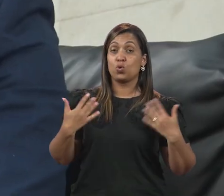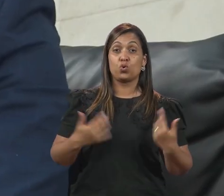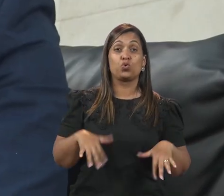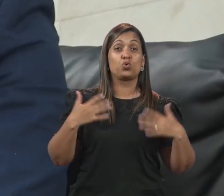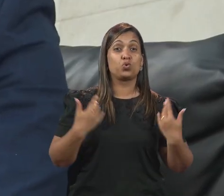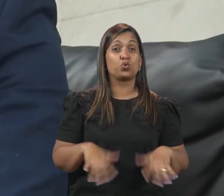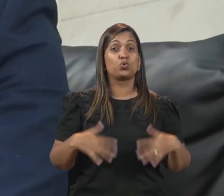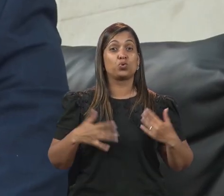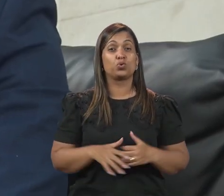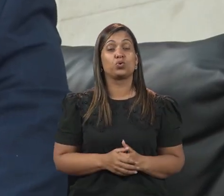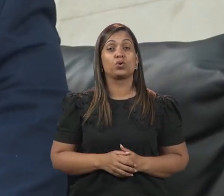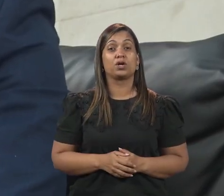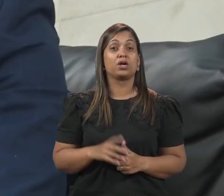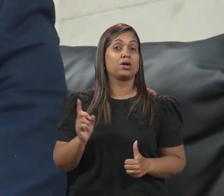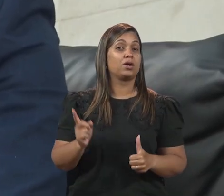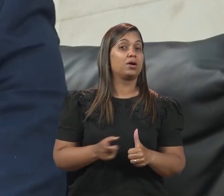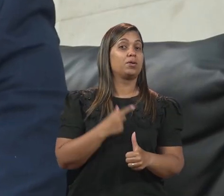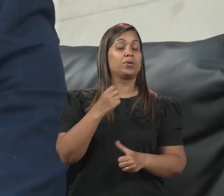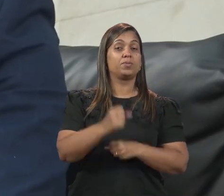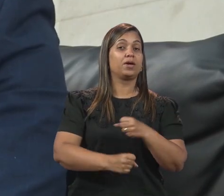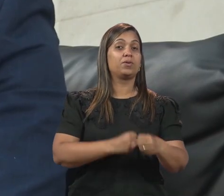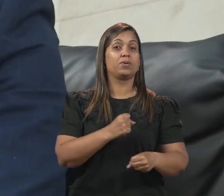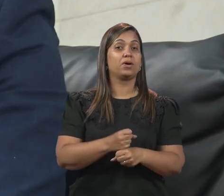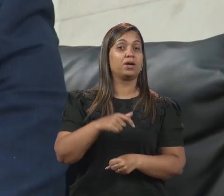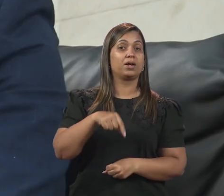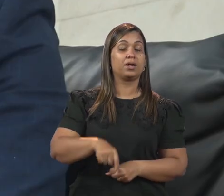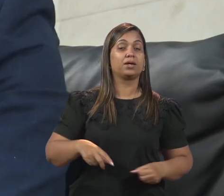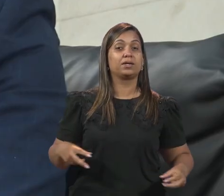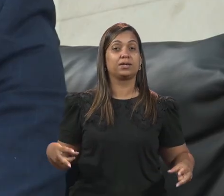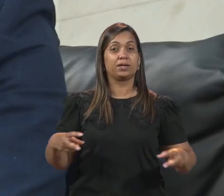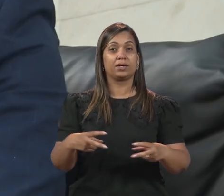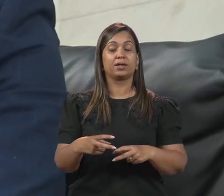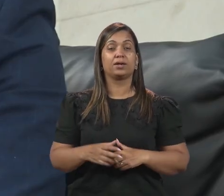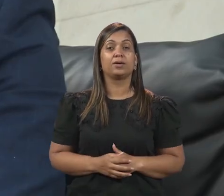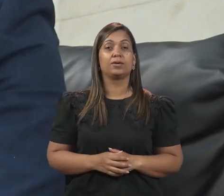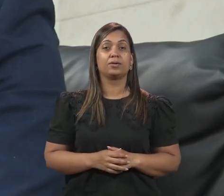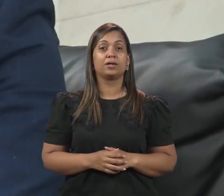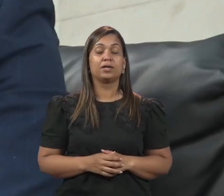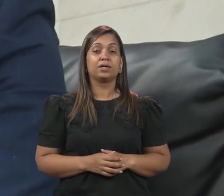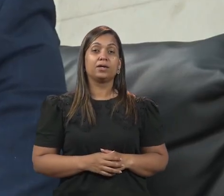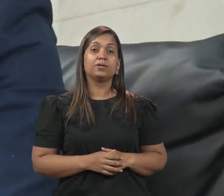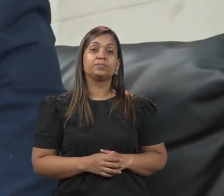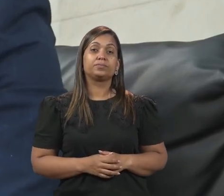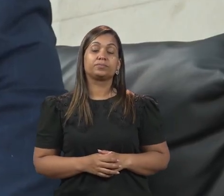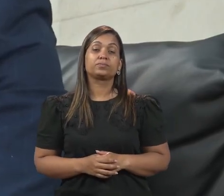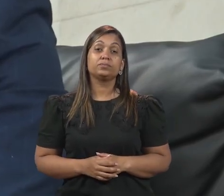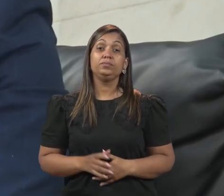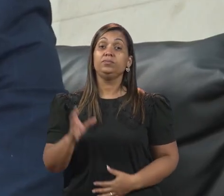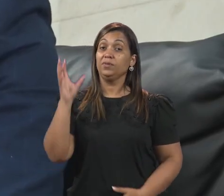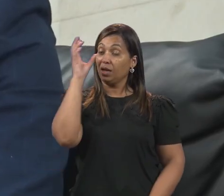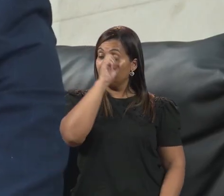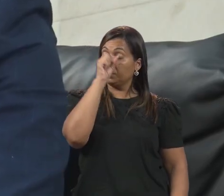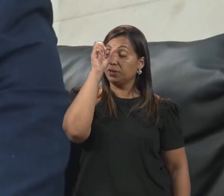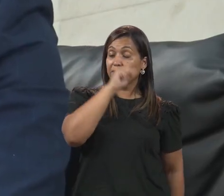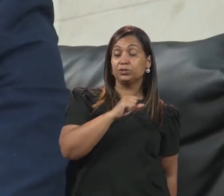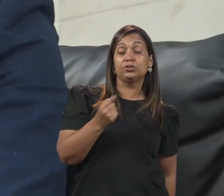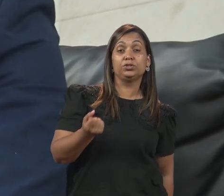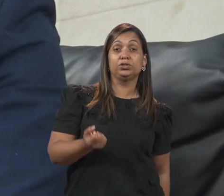né? Eu digo que o primeiro ano aqui no Legislativo, mas além de aprender